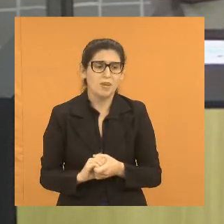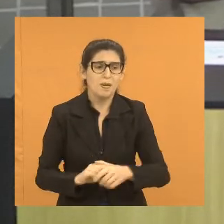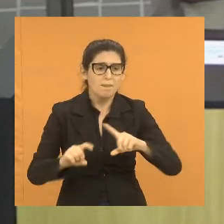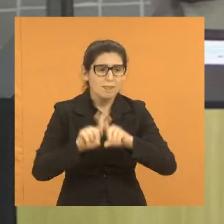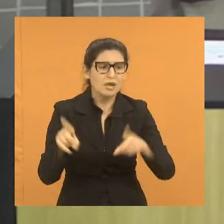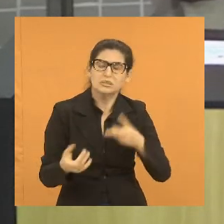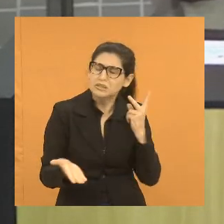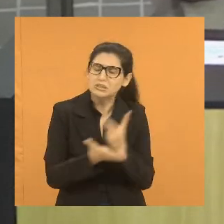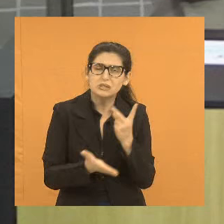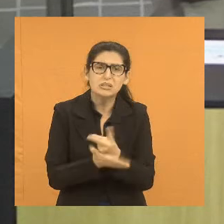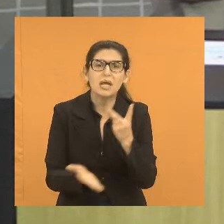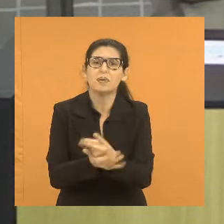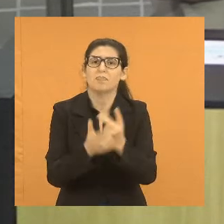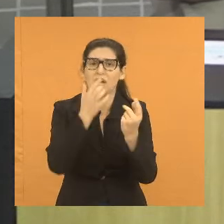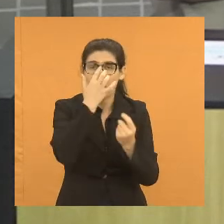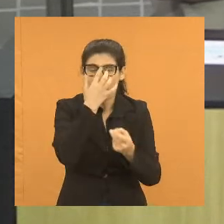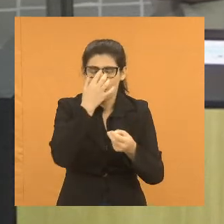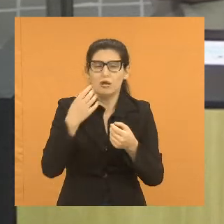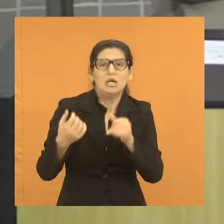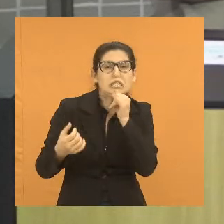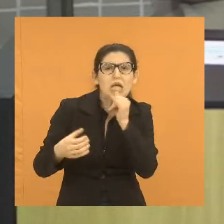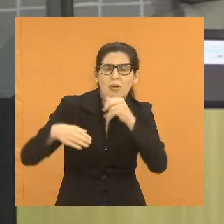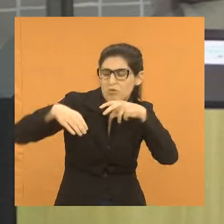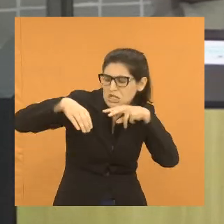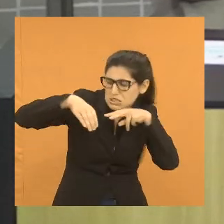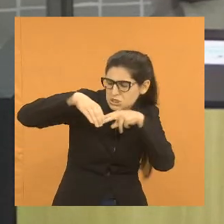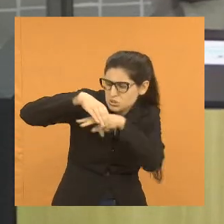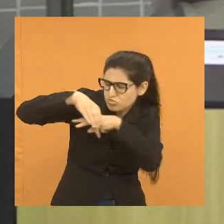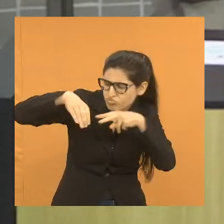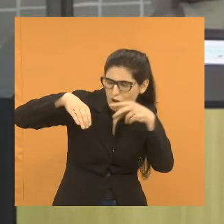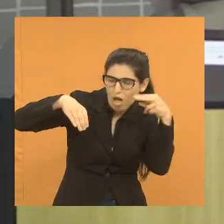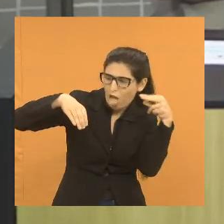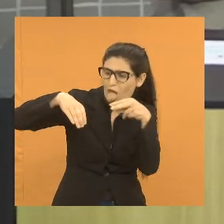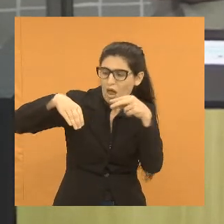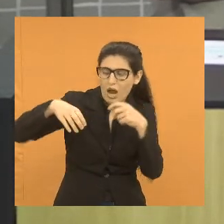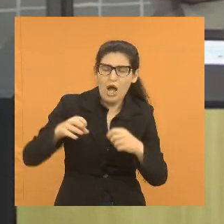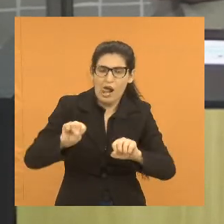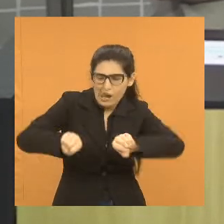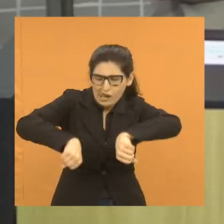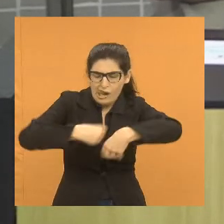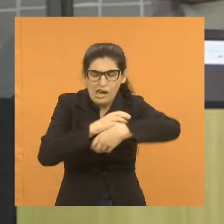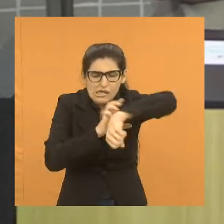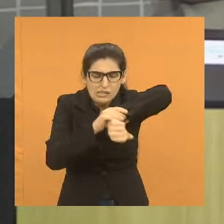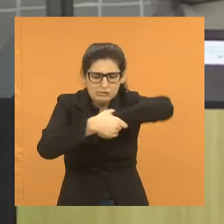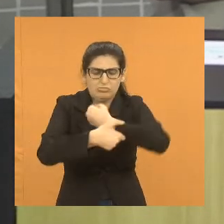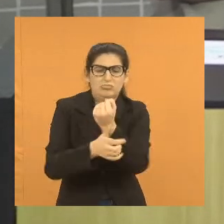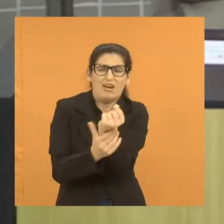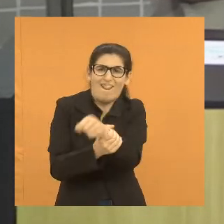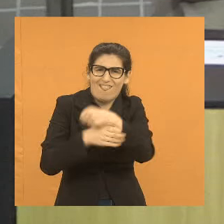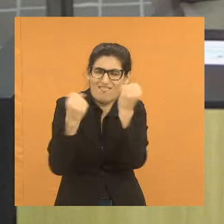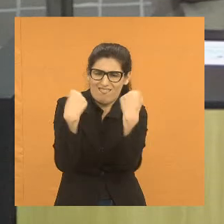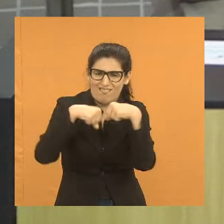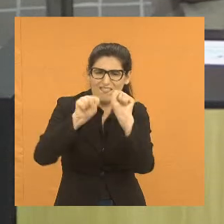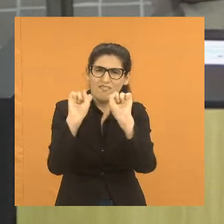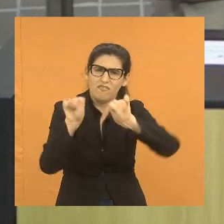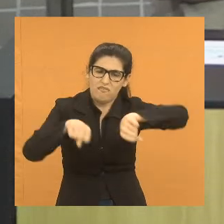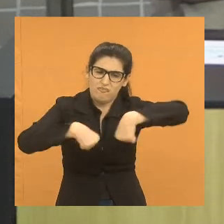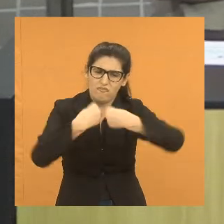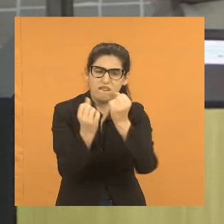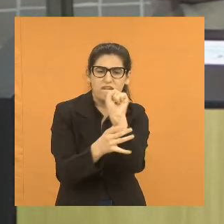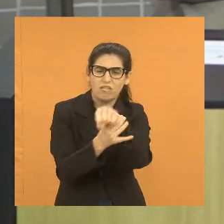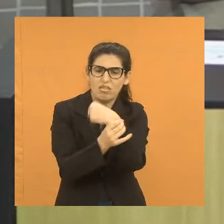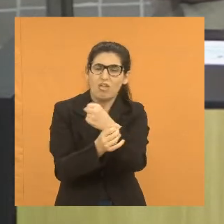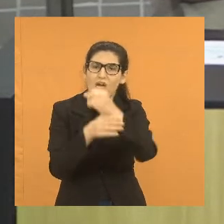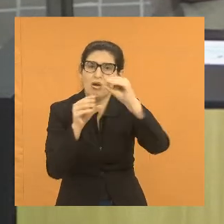momento, enquanto se é diagnosticado uma fratura, quando se é diagnosticado uma urgência ortopédica, ele é transferido